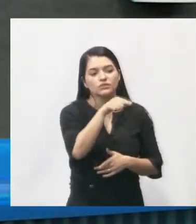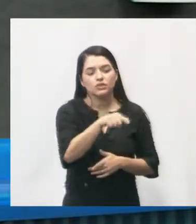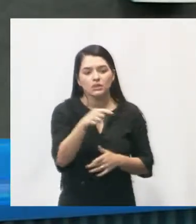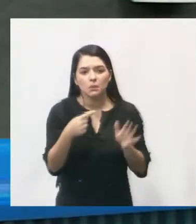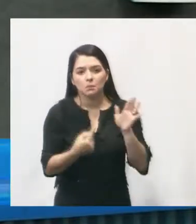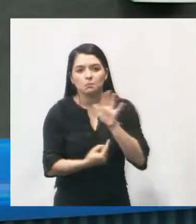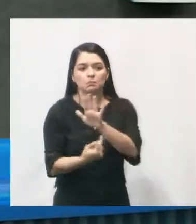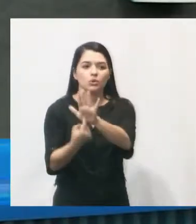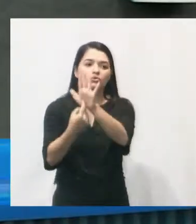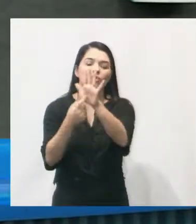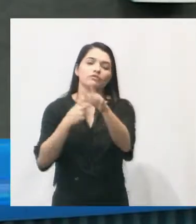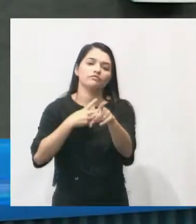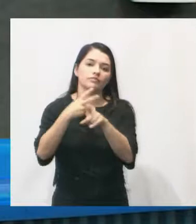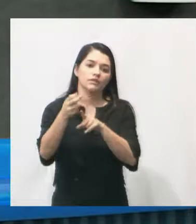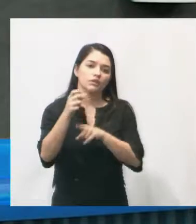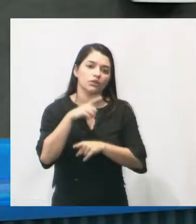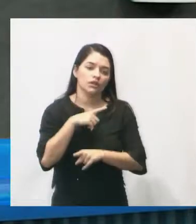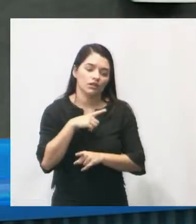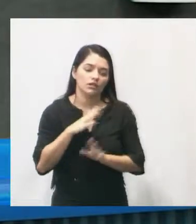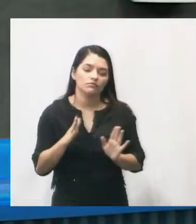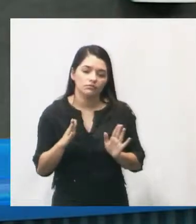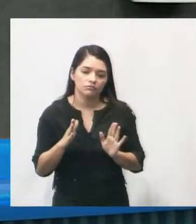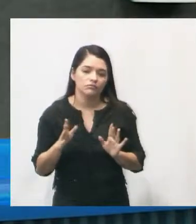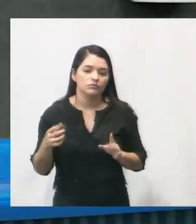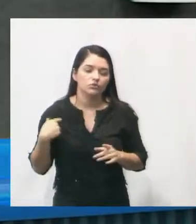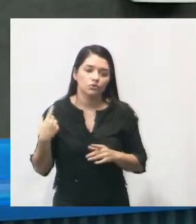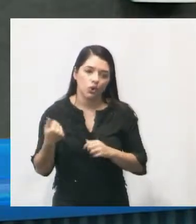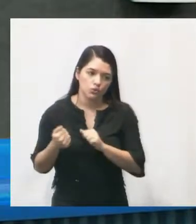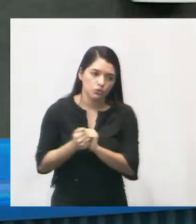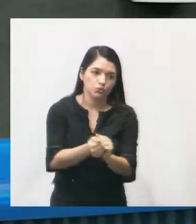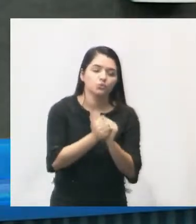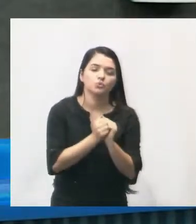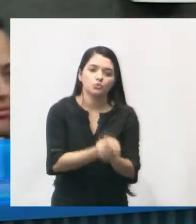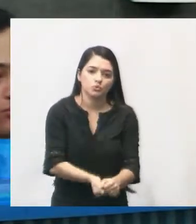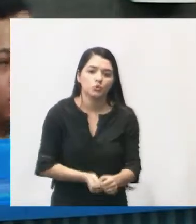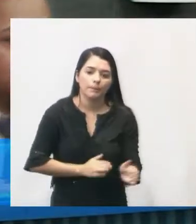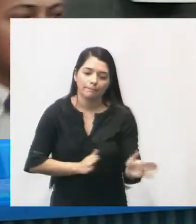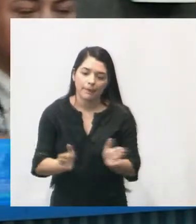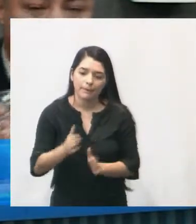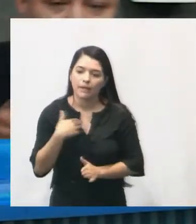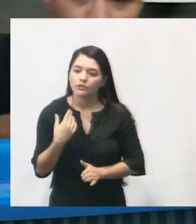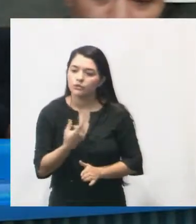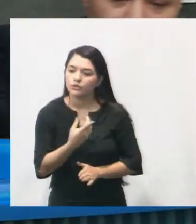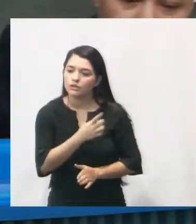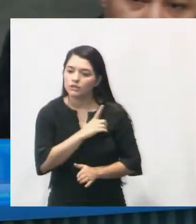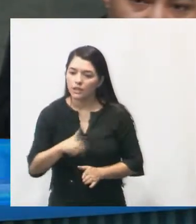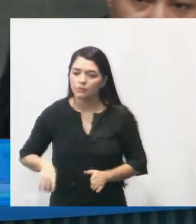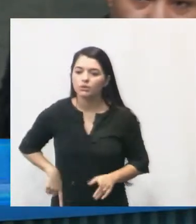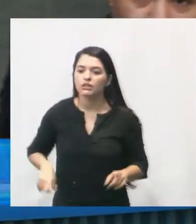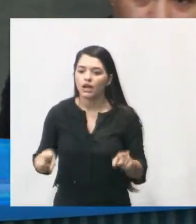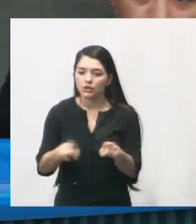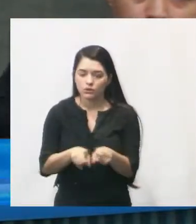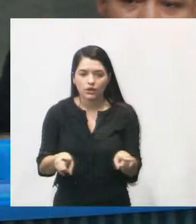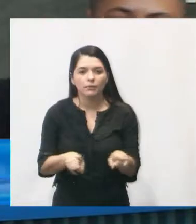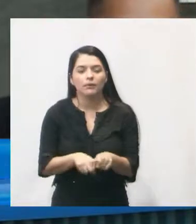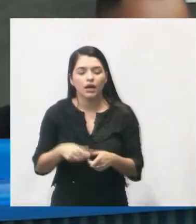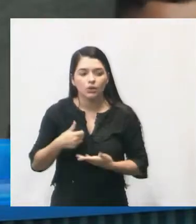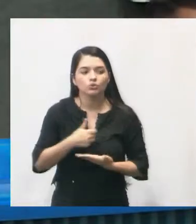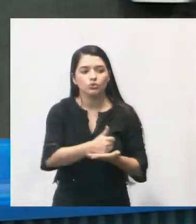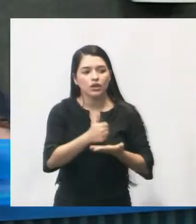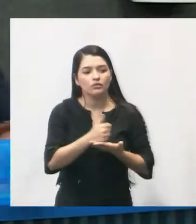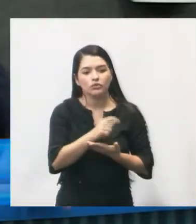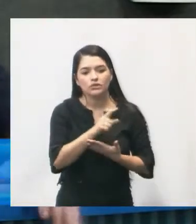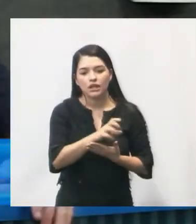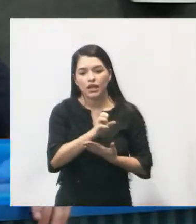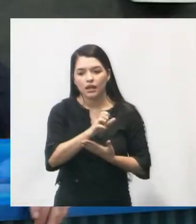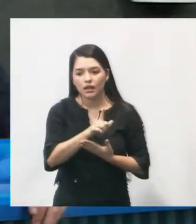é um vencedor. Conte com o nosso mandato. Conta com o mandato do deputado estadual, o Clério Sampaio, também na Assembleia.